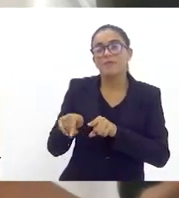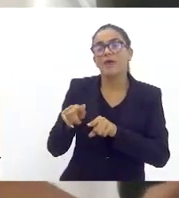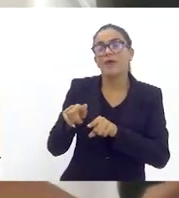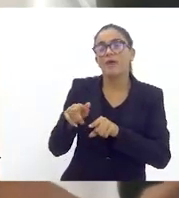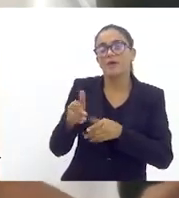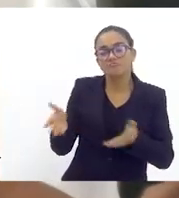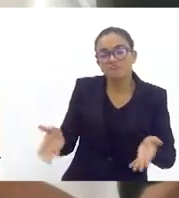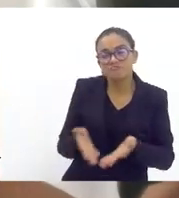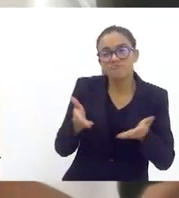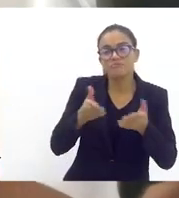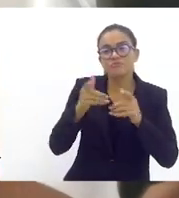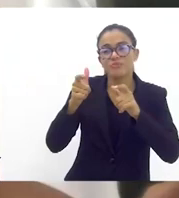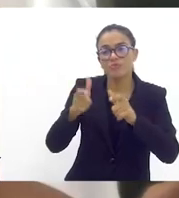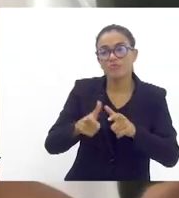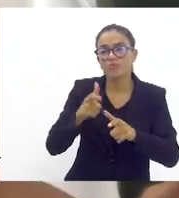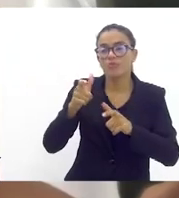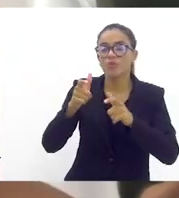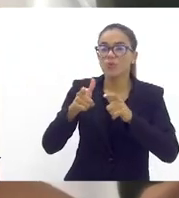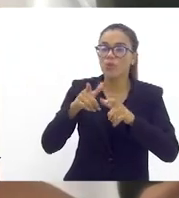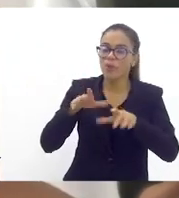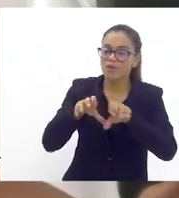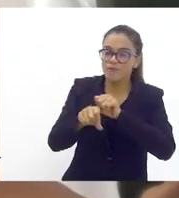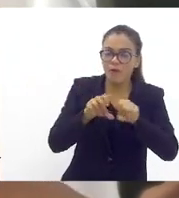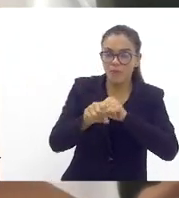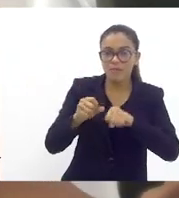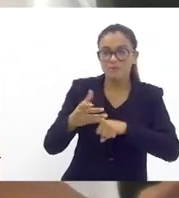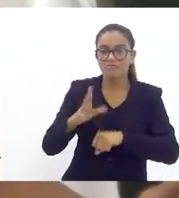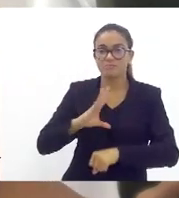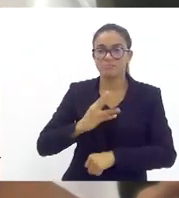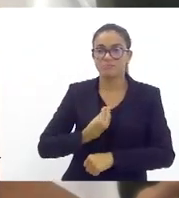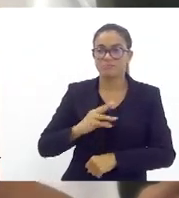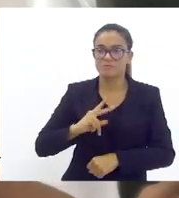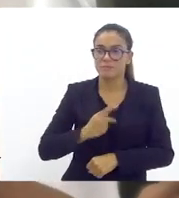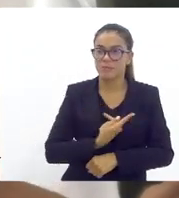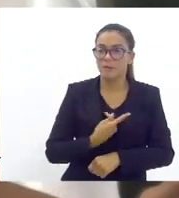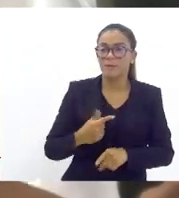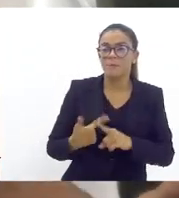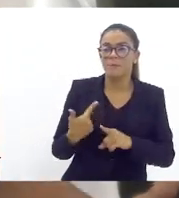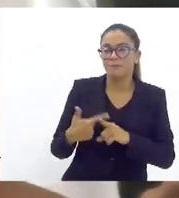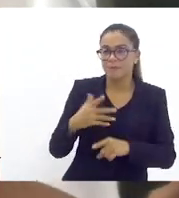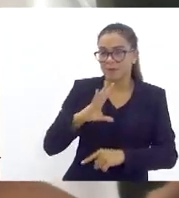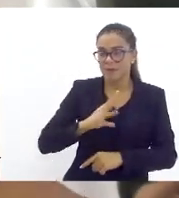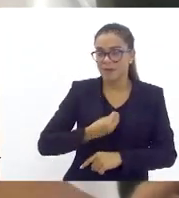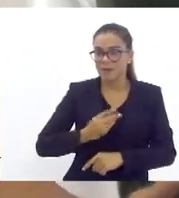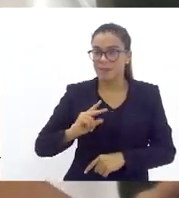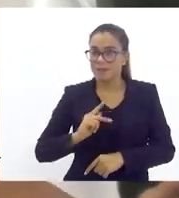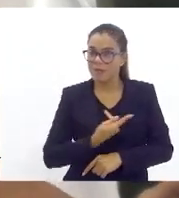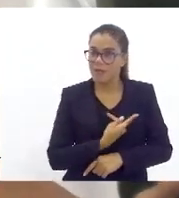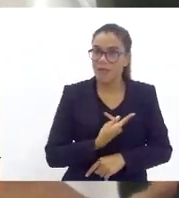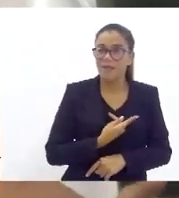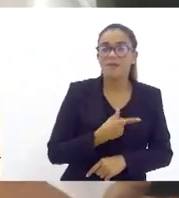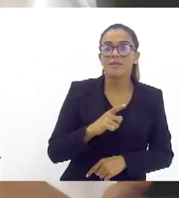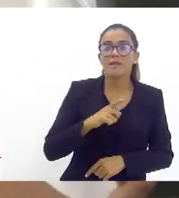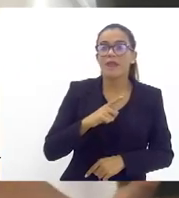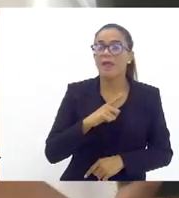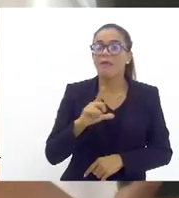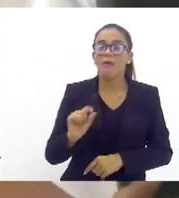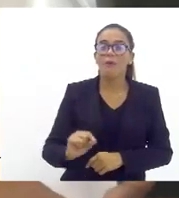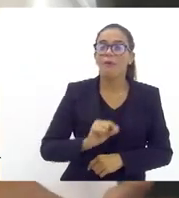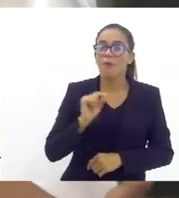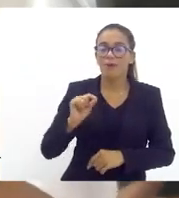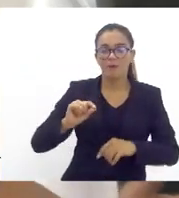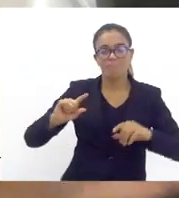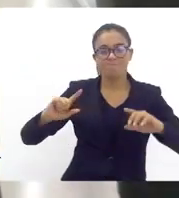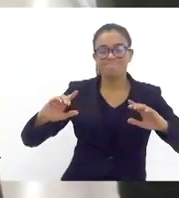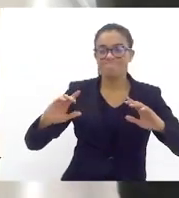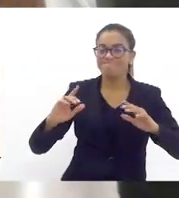seja um celeiro de formação de pessoas transexuais e travestis, sobretudo porque pessoas transexuais e travestis têm um